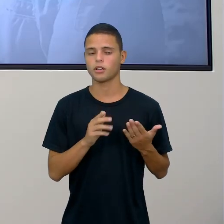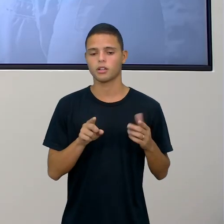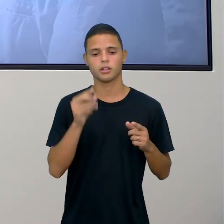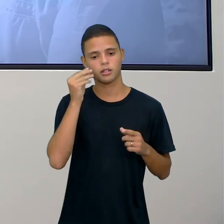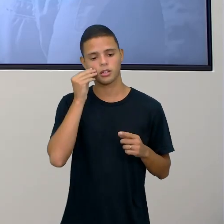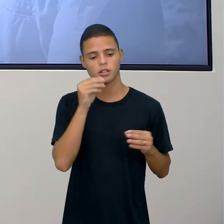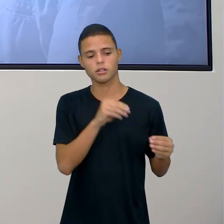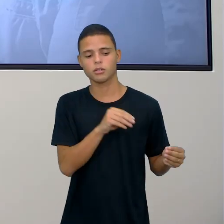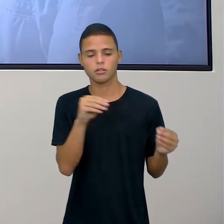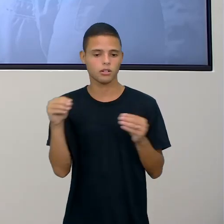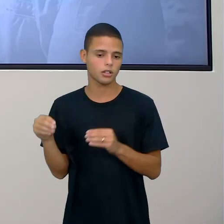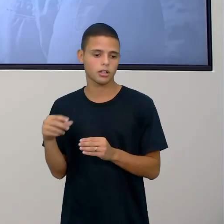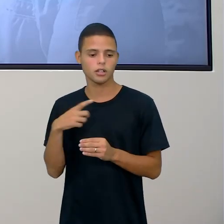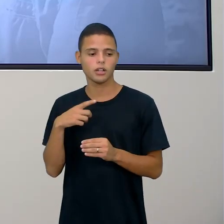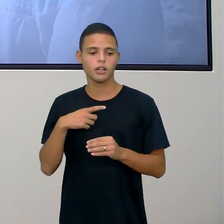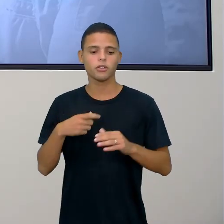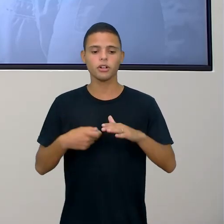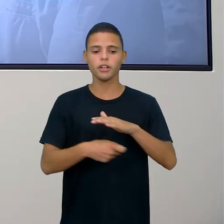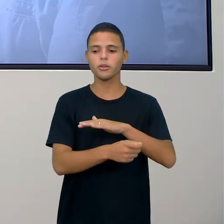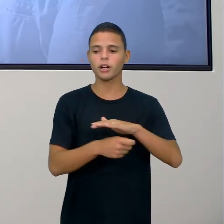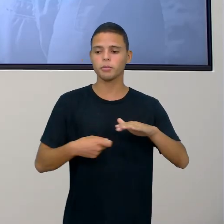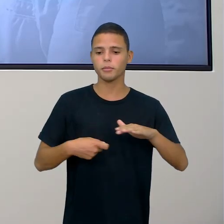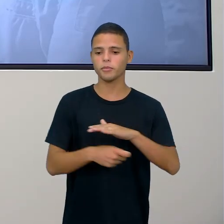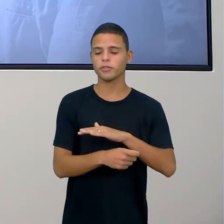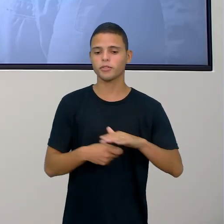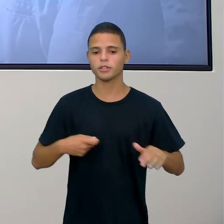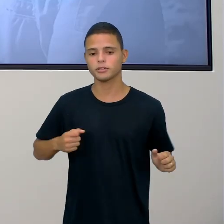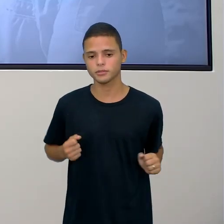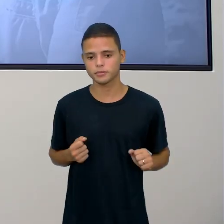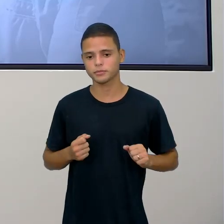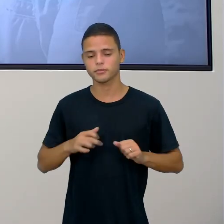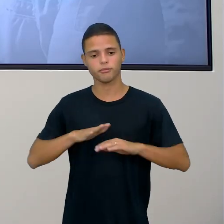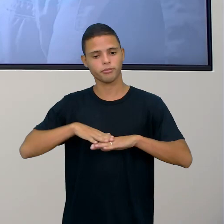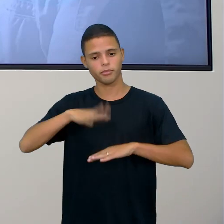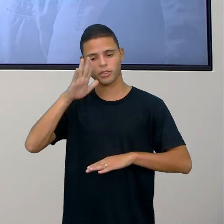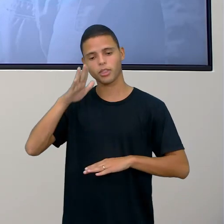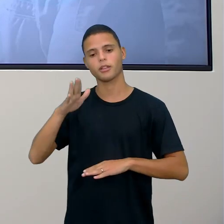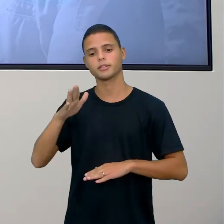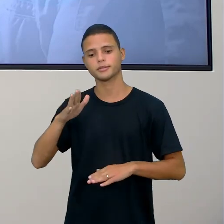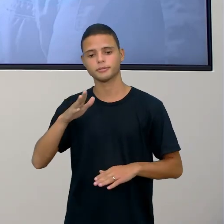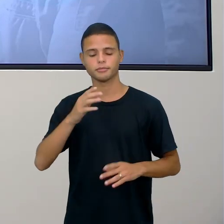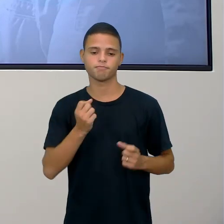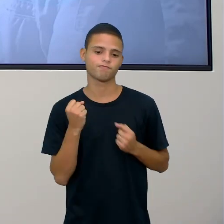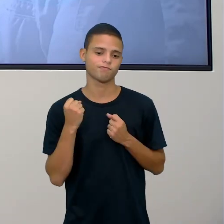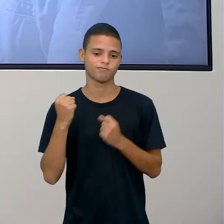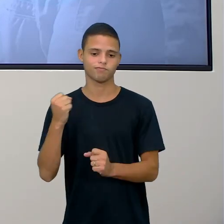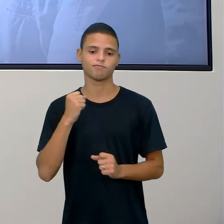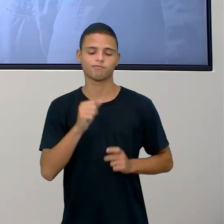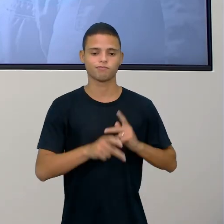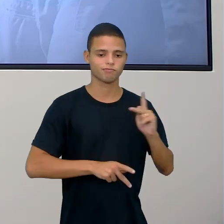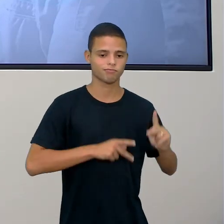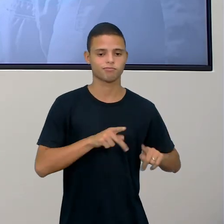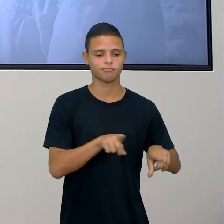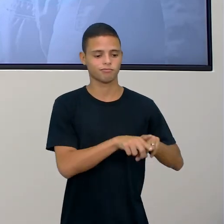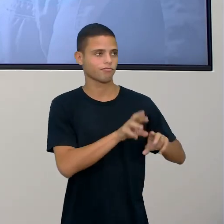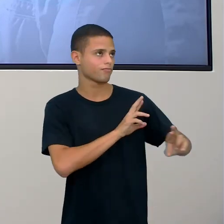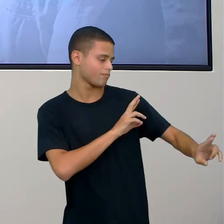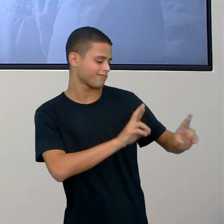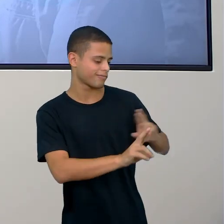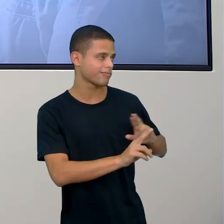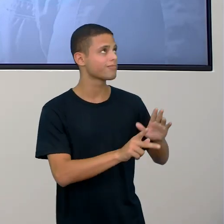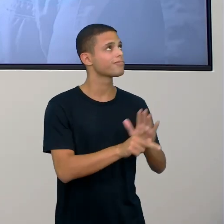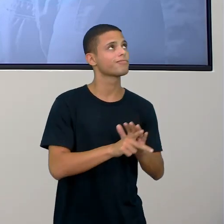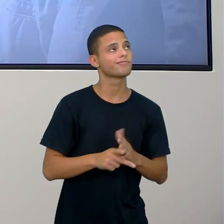tem um investimento maior do poder público, né? Porque o poder público ele também tem uma relação com o poder privado.